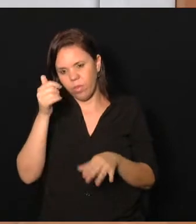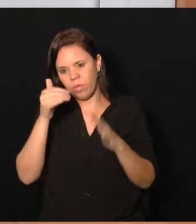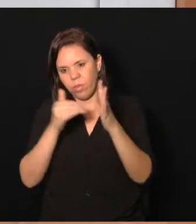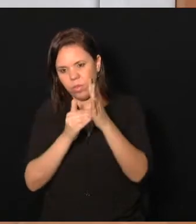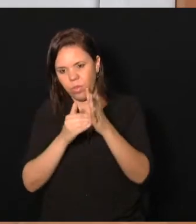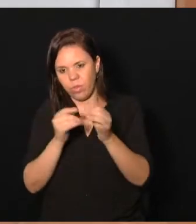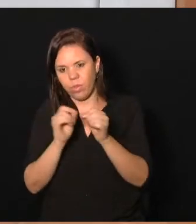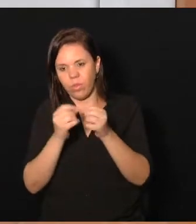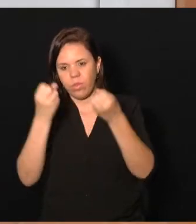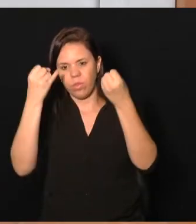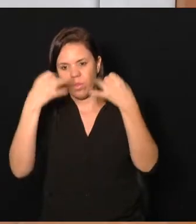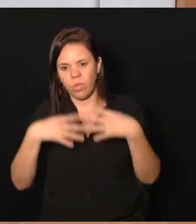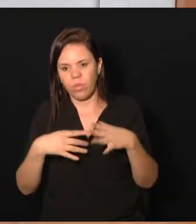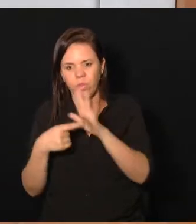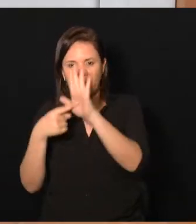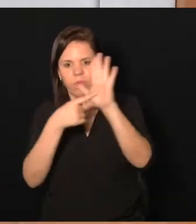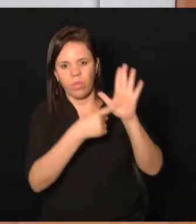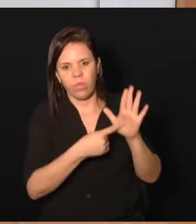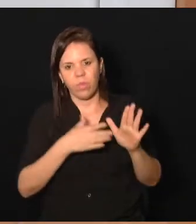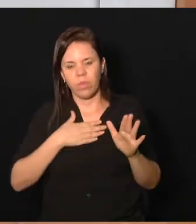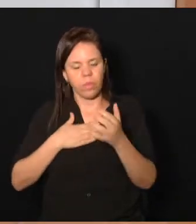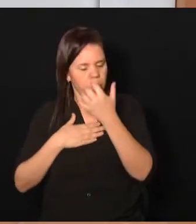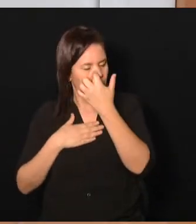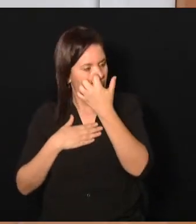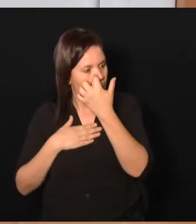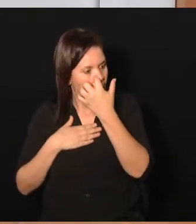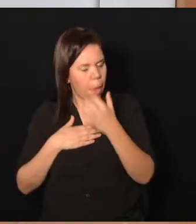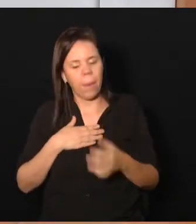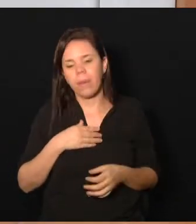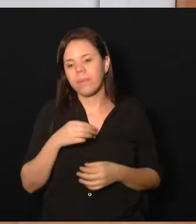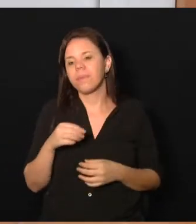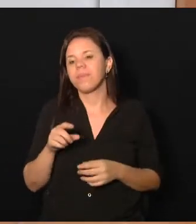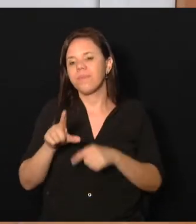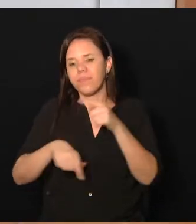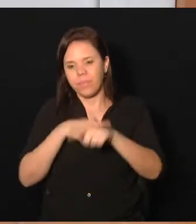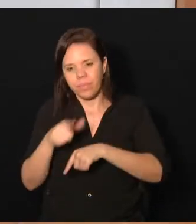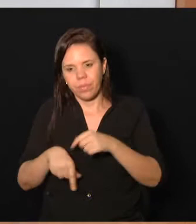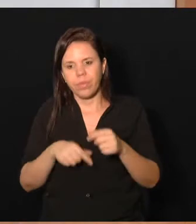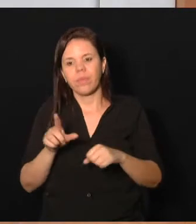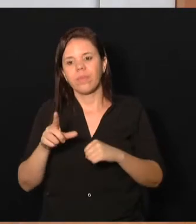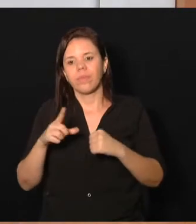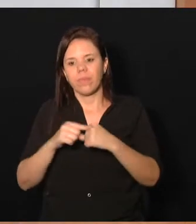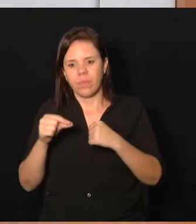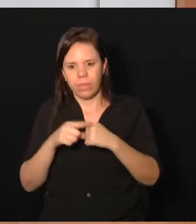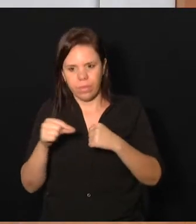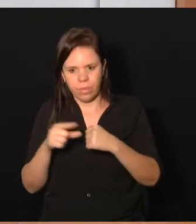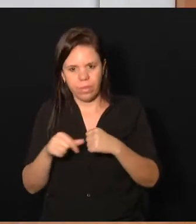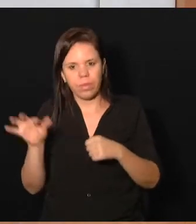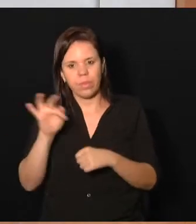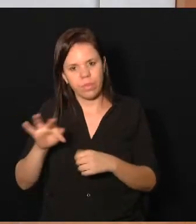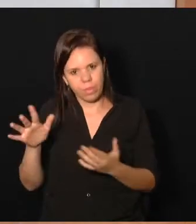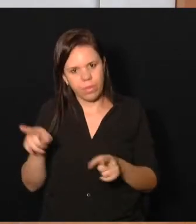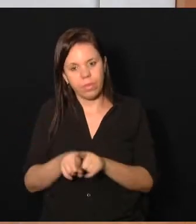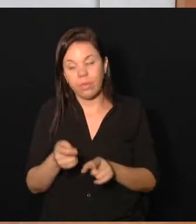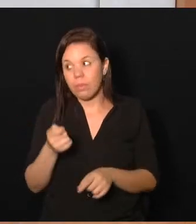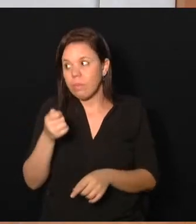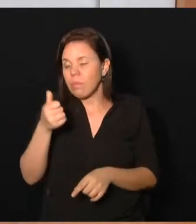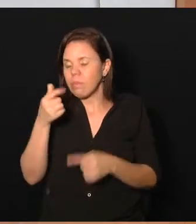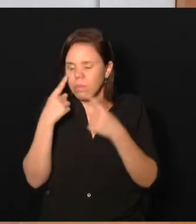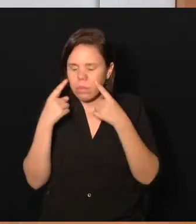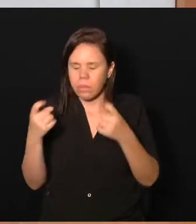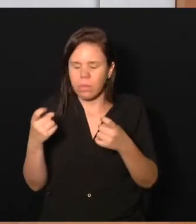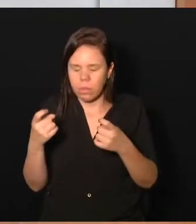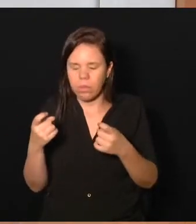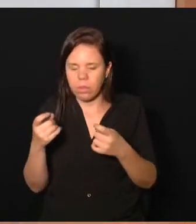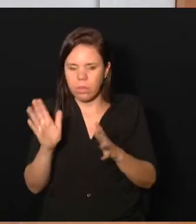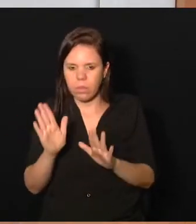José Carlos, a apresentar essa monografia. Confesso que no começo quase que o choro veio e